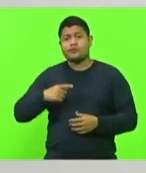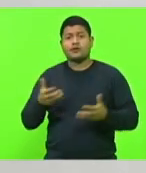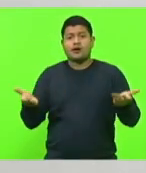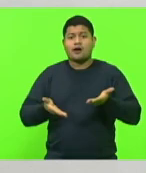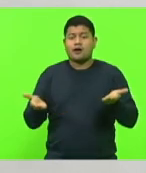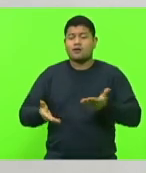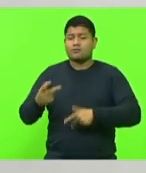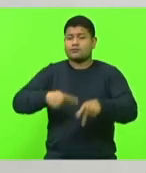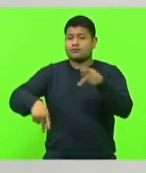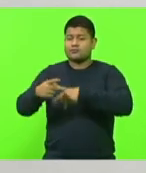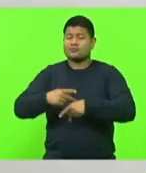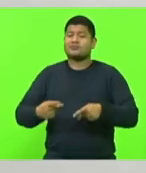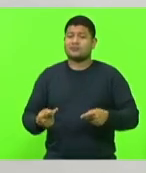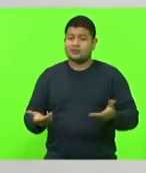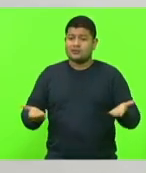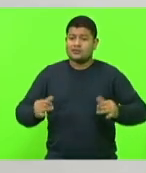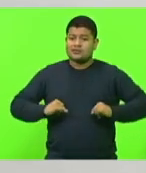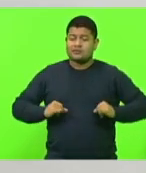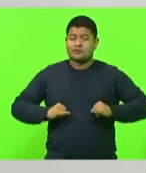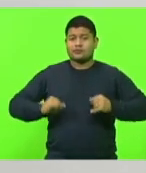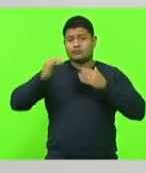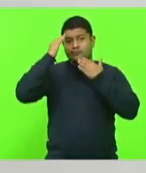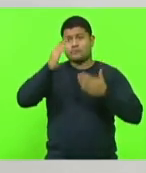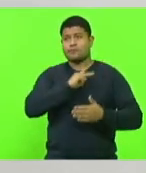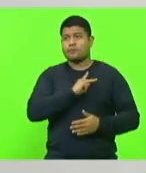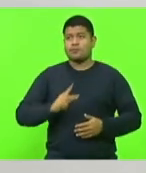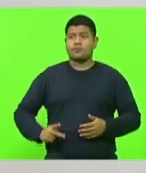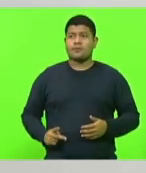passa por essa dificuldade. Obrigado, senhor presidente.